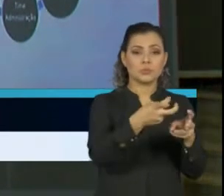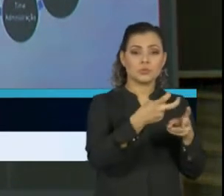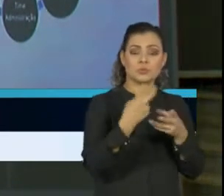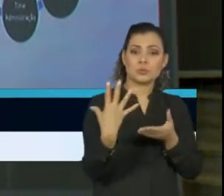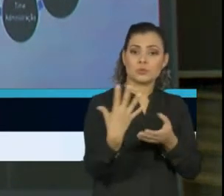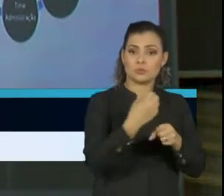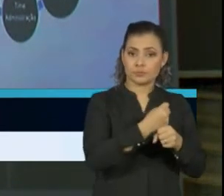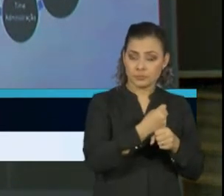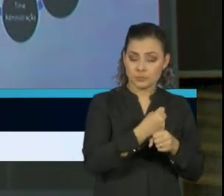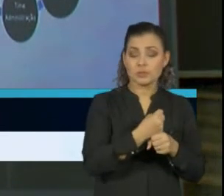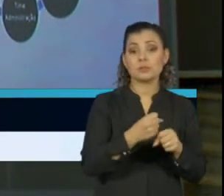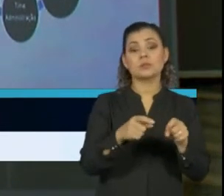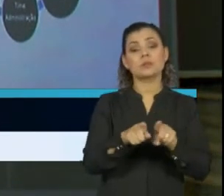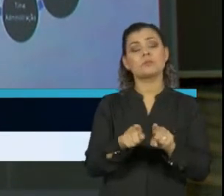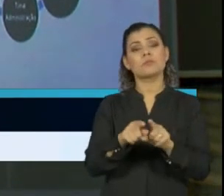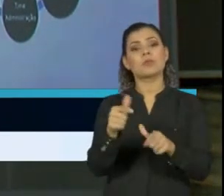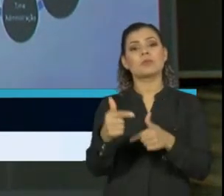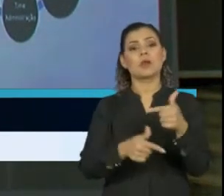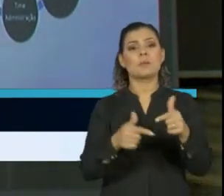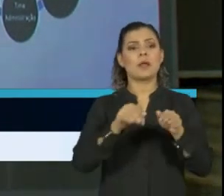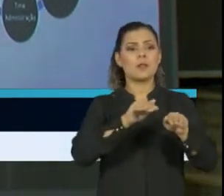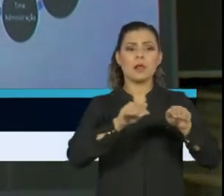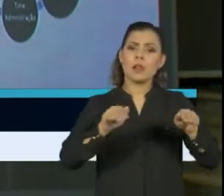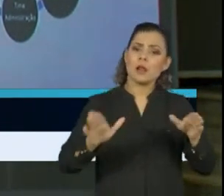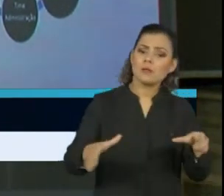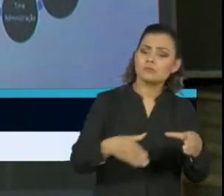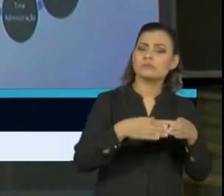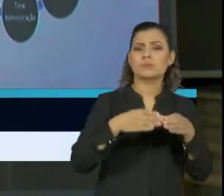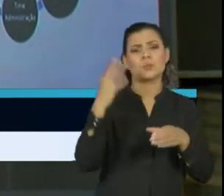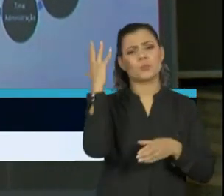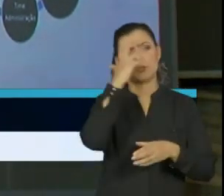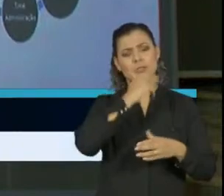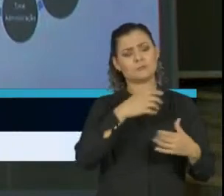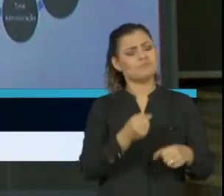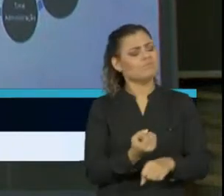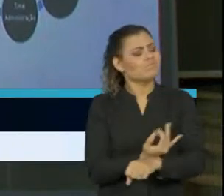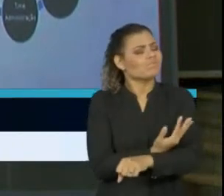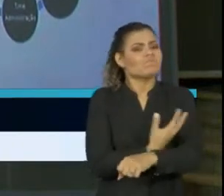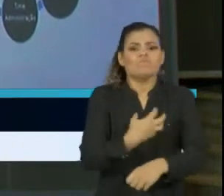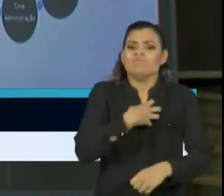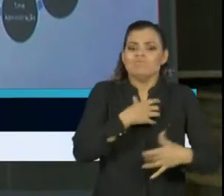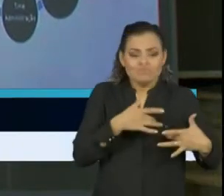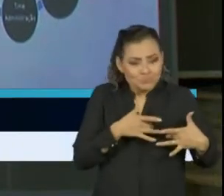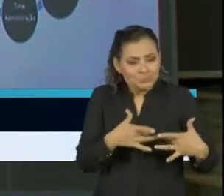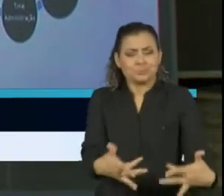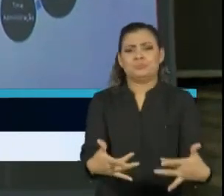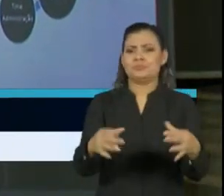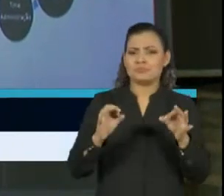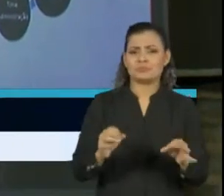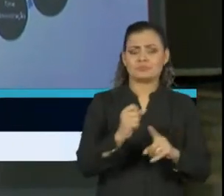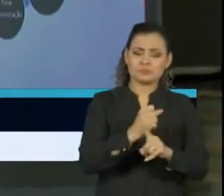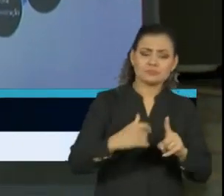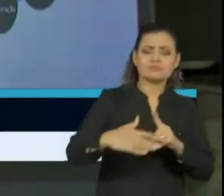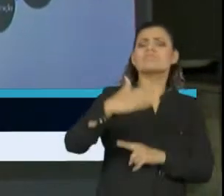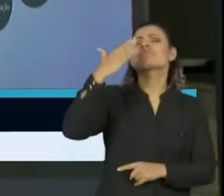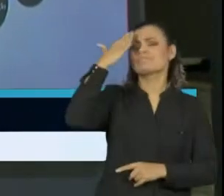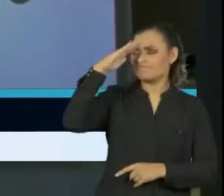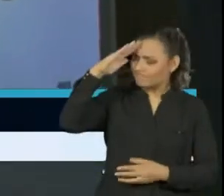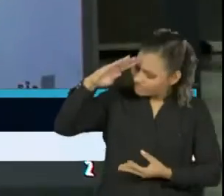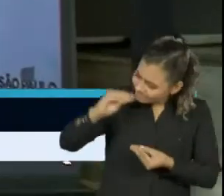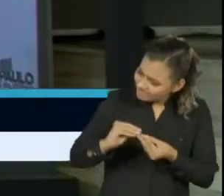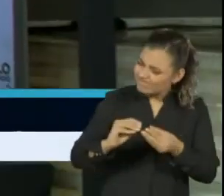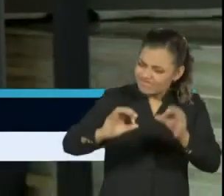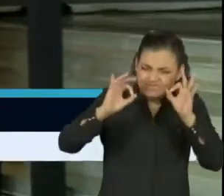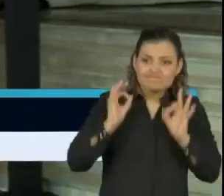reunião, nesse trabalho de mobilização muito bonito, muito emocionante de ver que a nossa sociedade entende, nosso